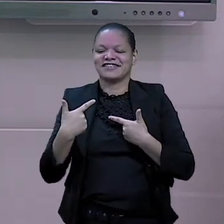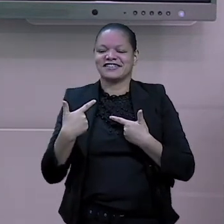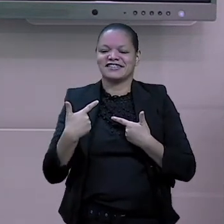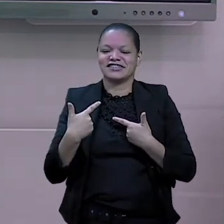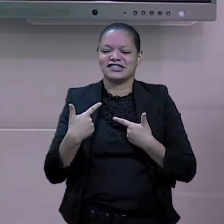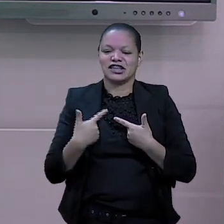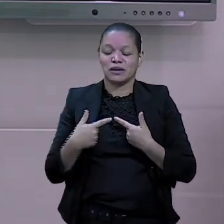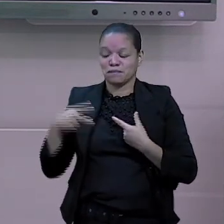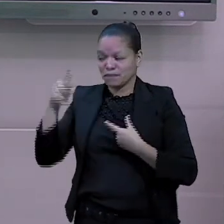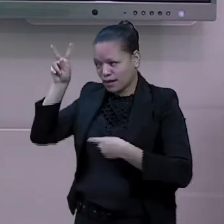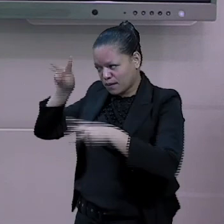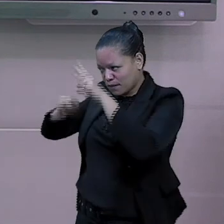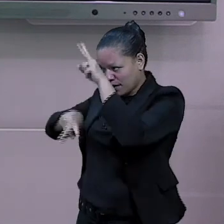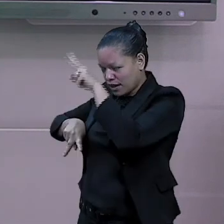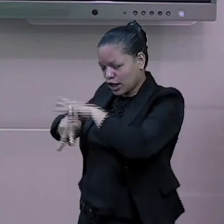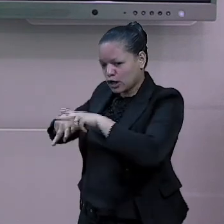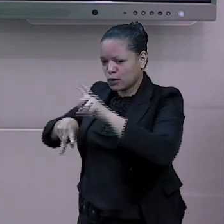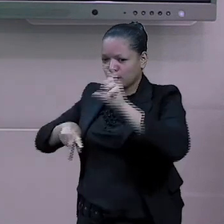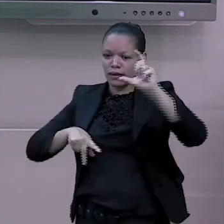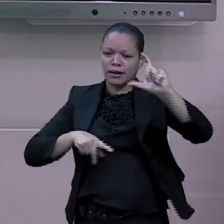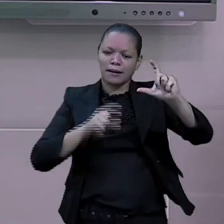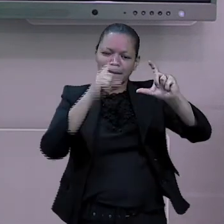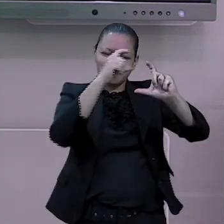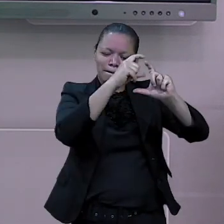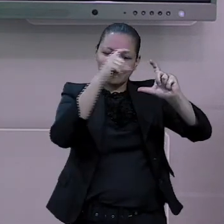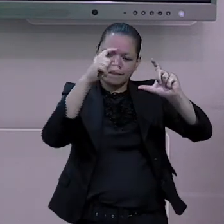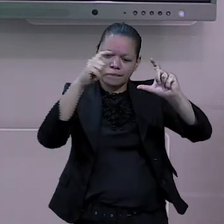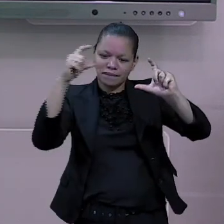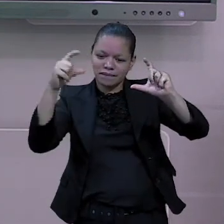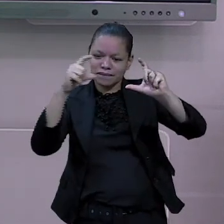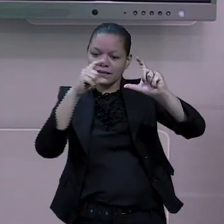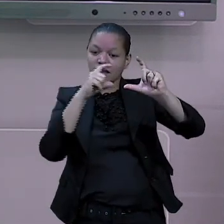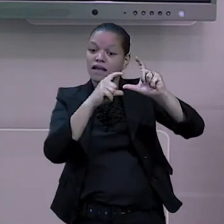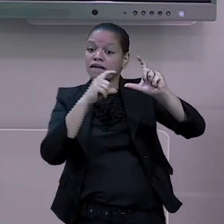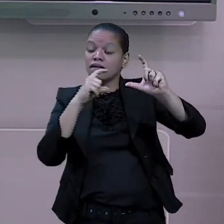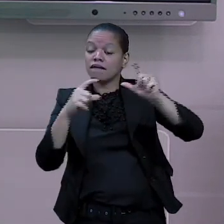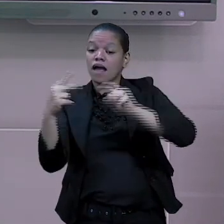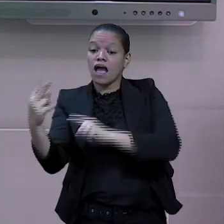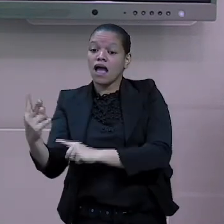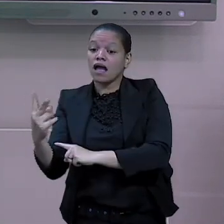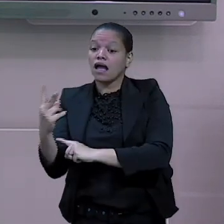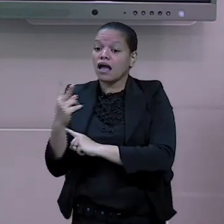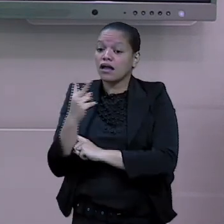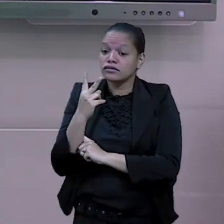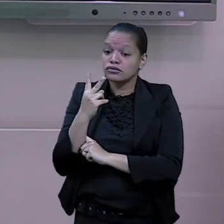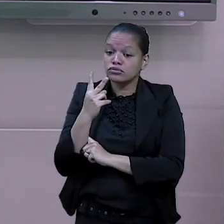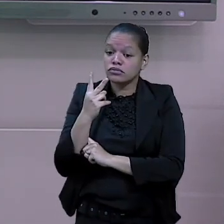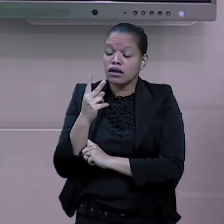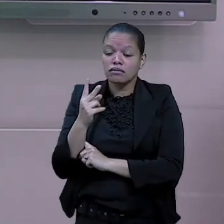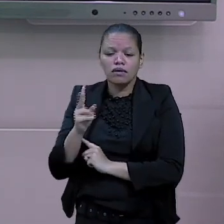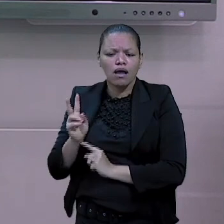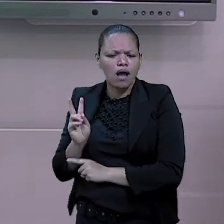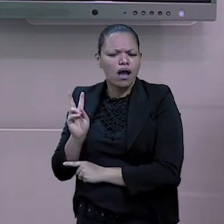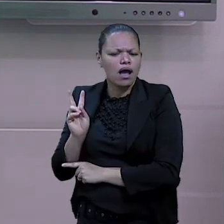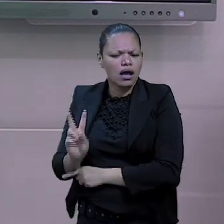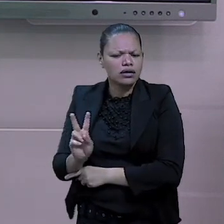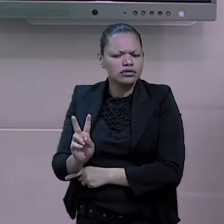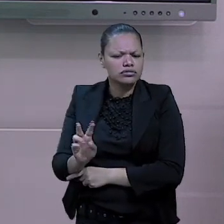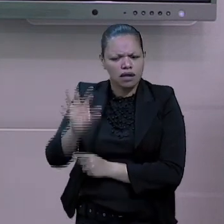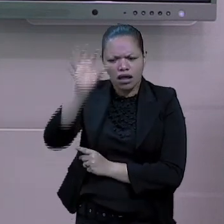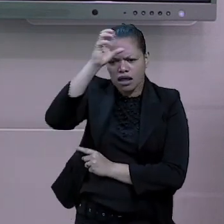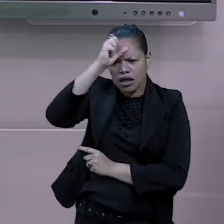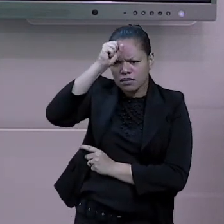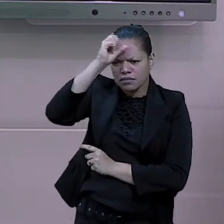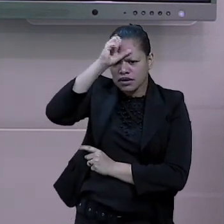tipo de leitura. Vão auxiliar vocês na hora de aprender a desenvolver a leitura. Bom, antes de eu